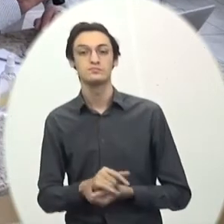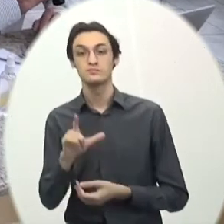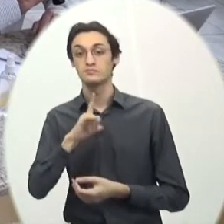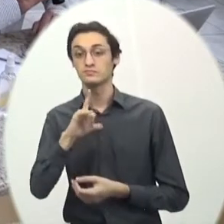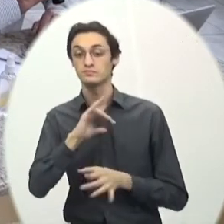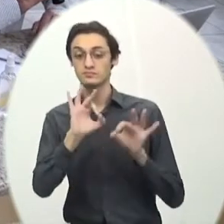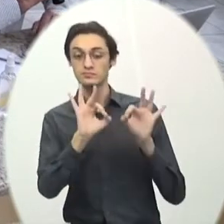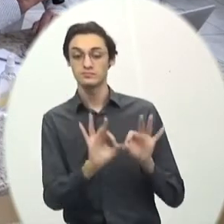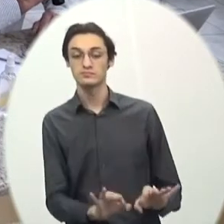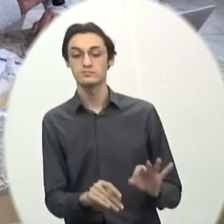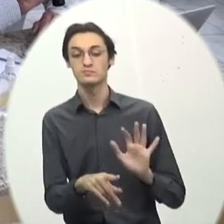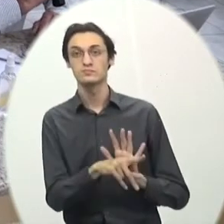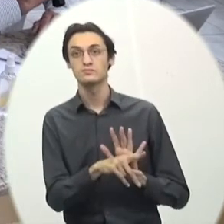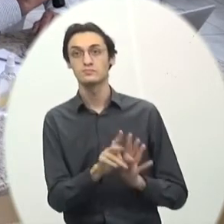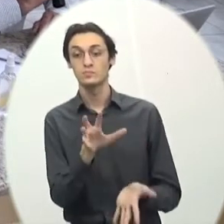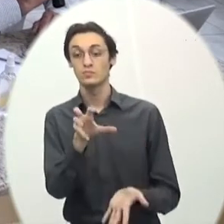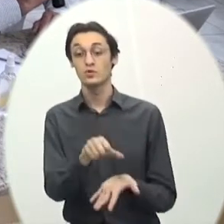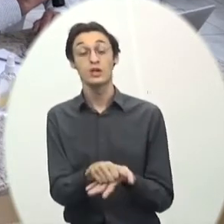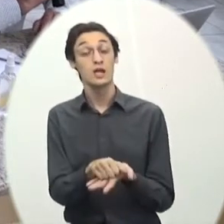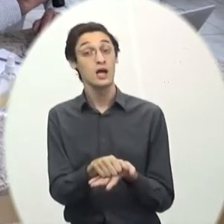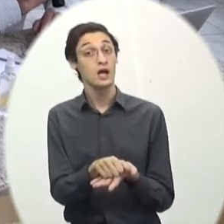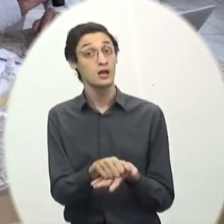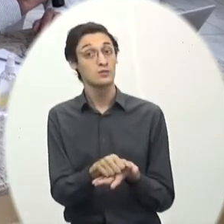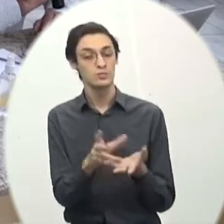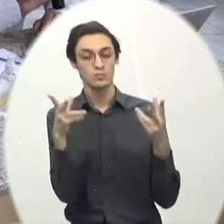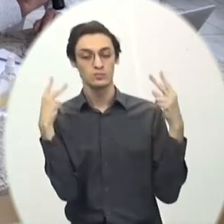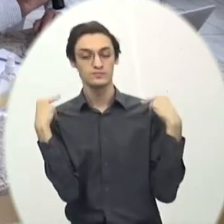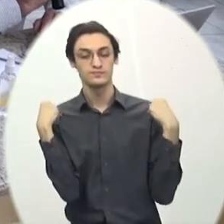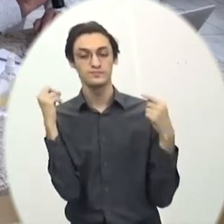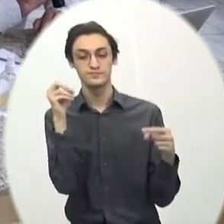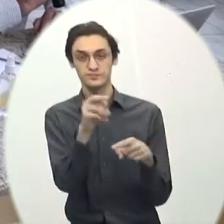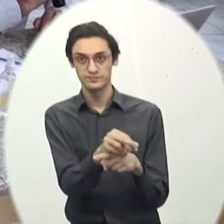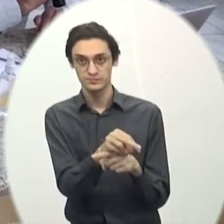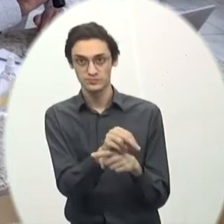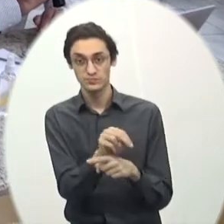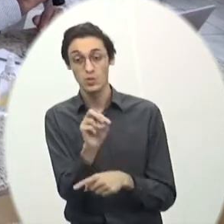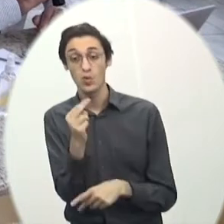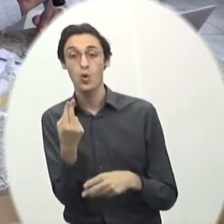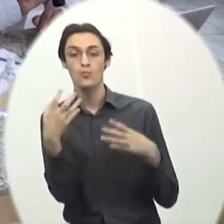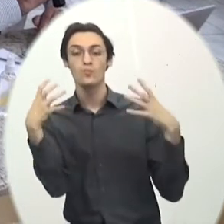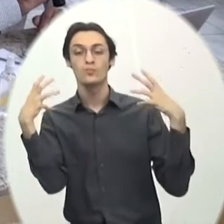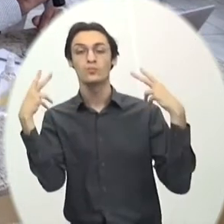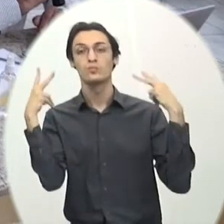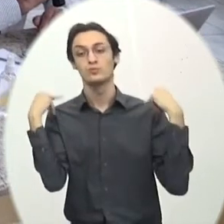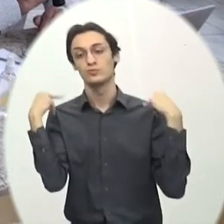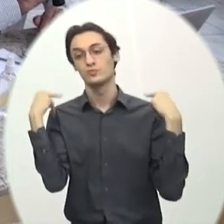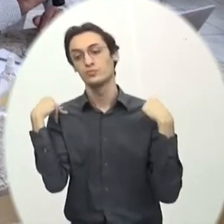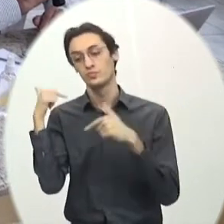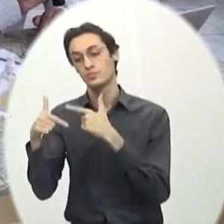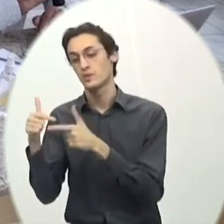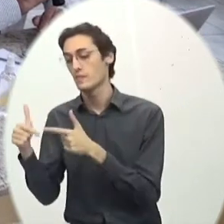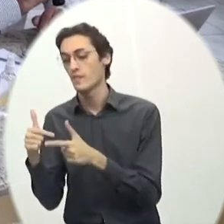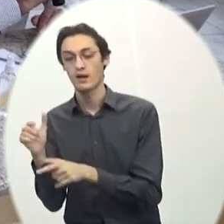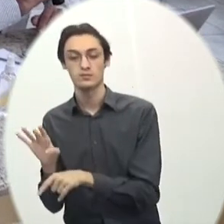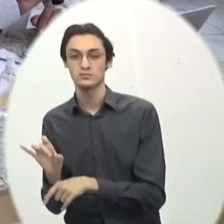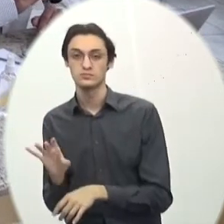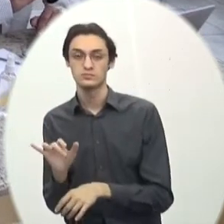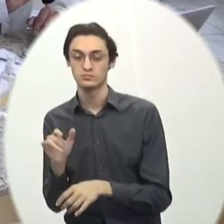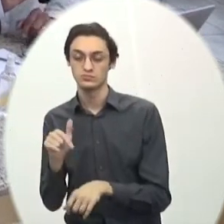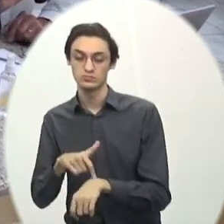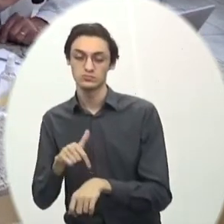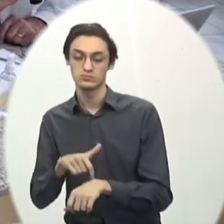constatava isso como contratado, motorista contratado, ou motorista plantonista. Seria aí essa informação